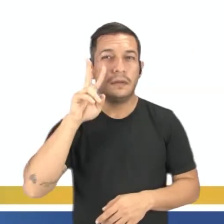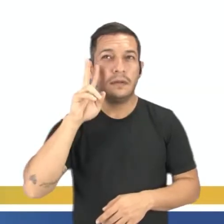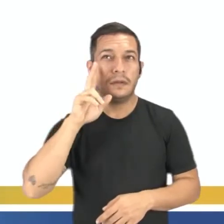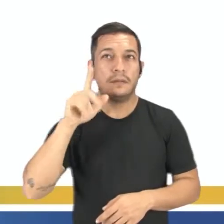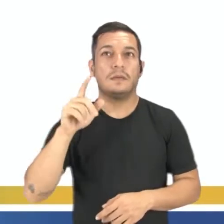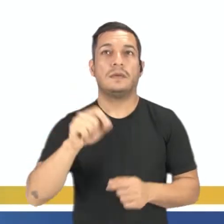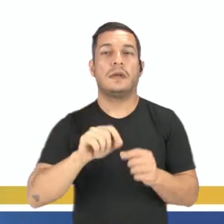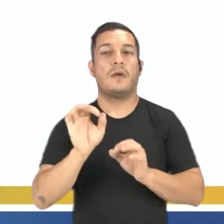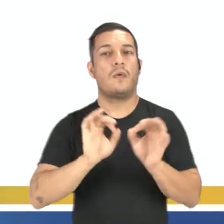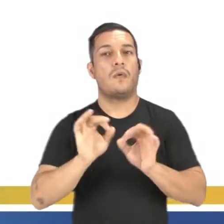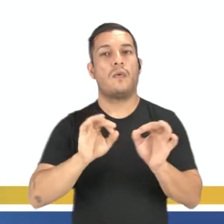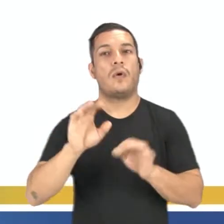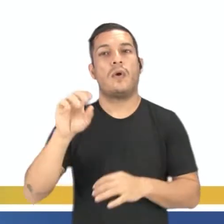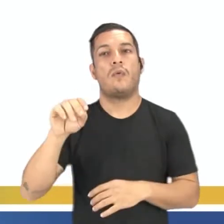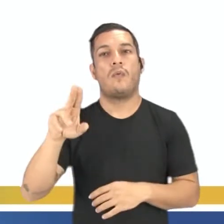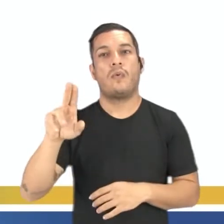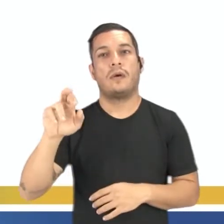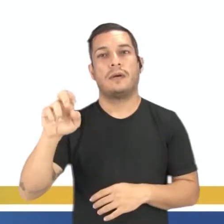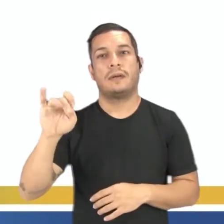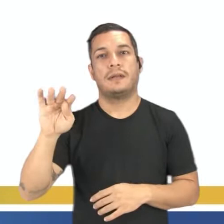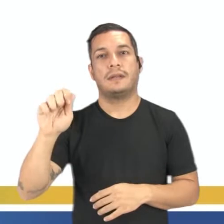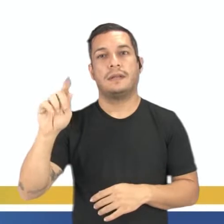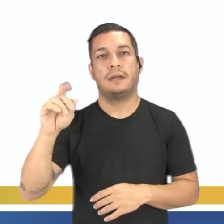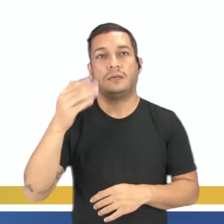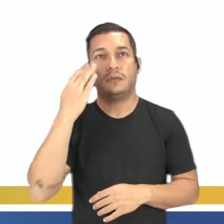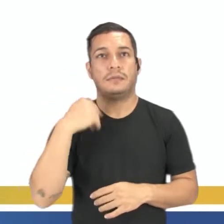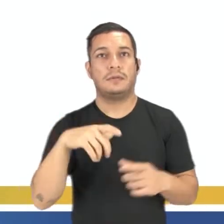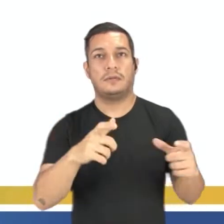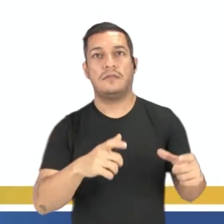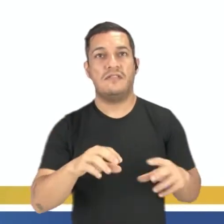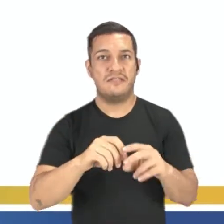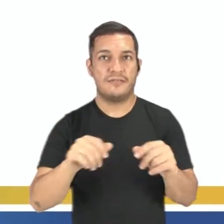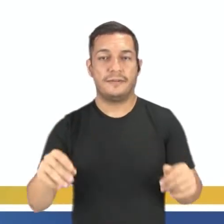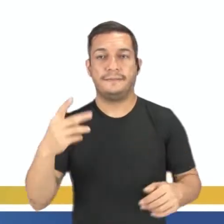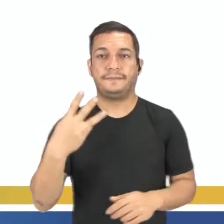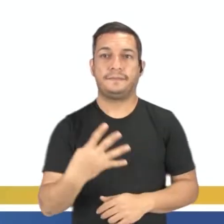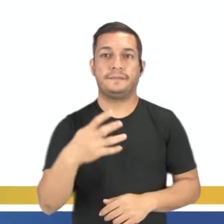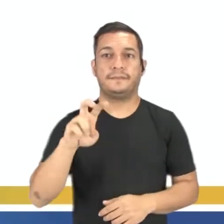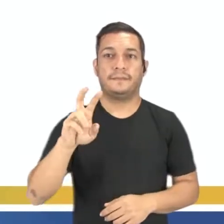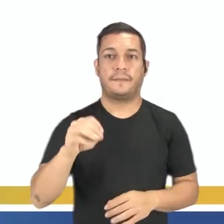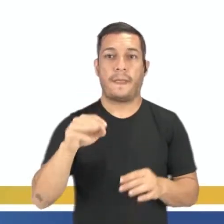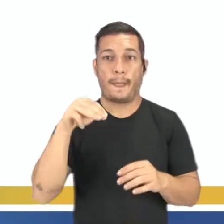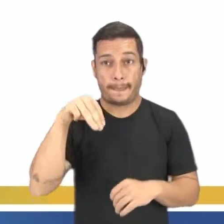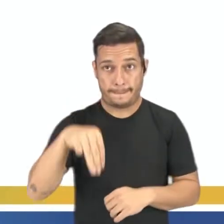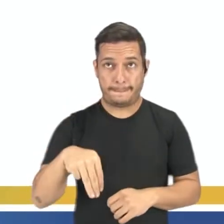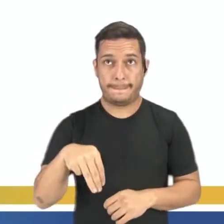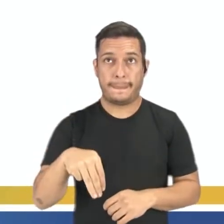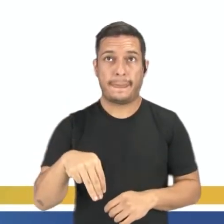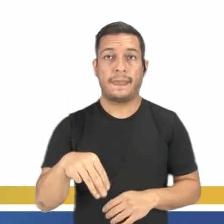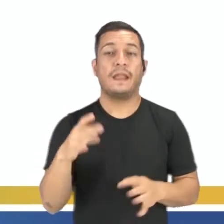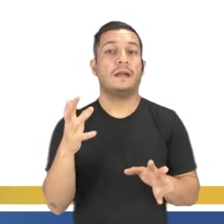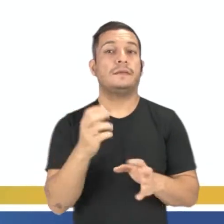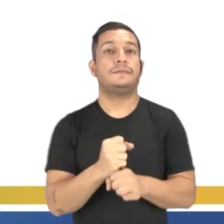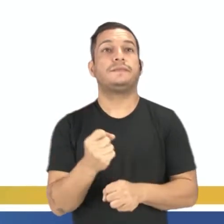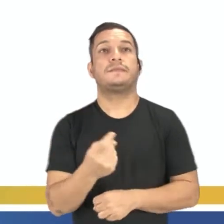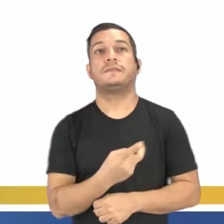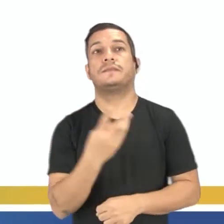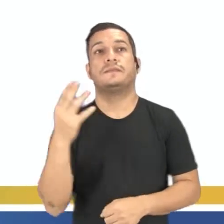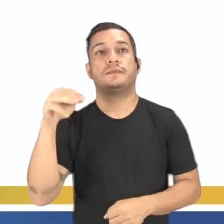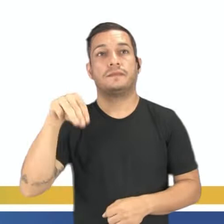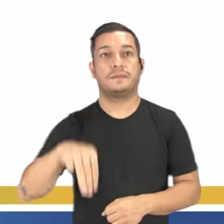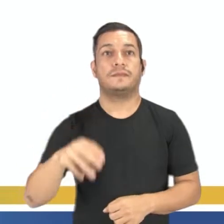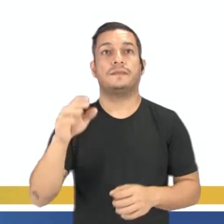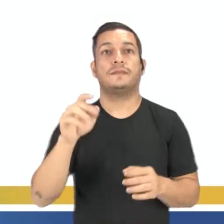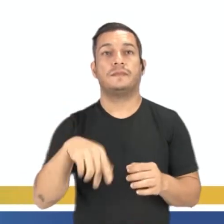Será concretado. Sabendo que esse terreno possui perímetro de 450 metros, calcule